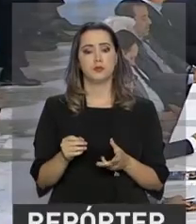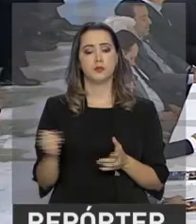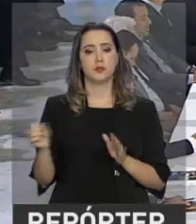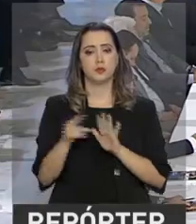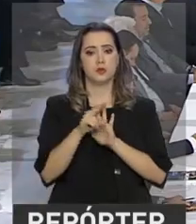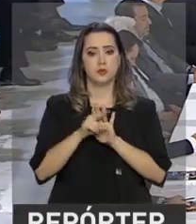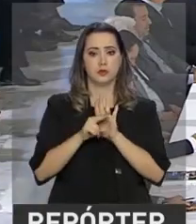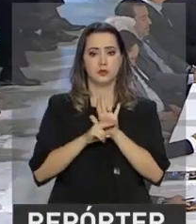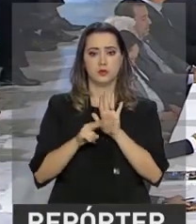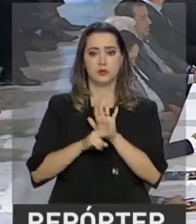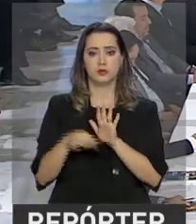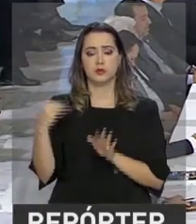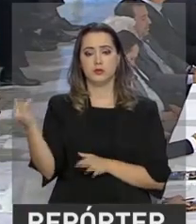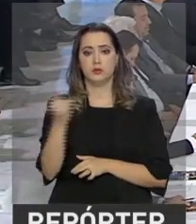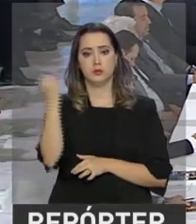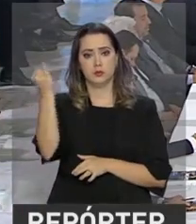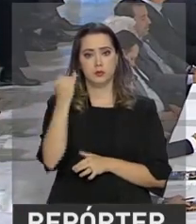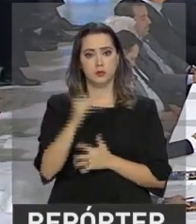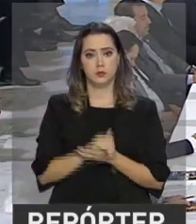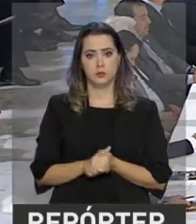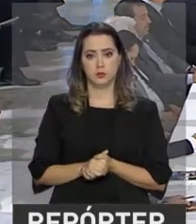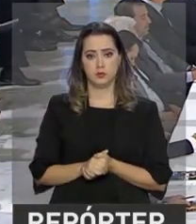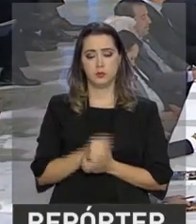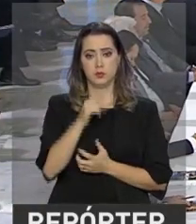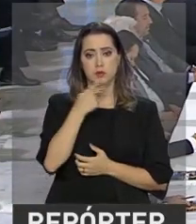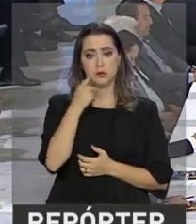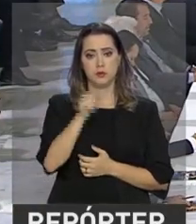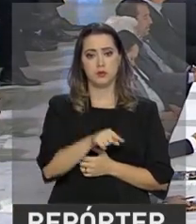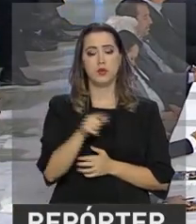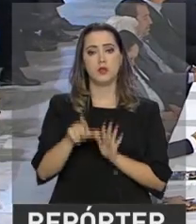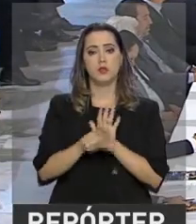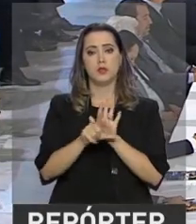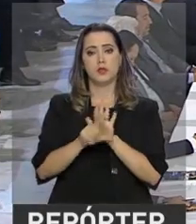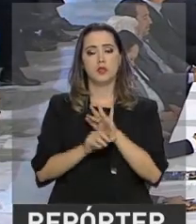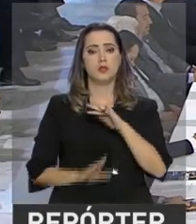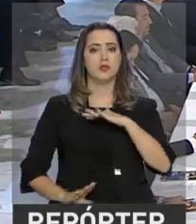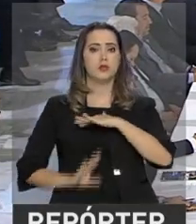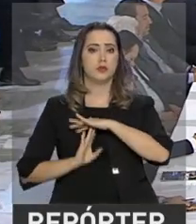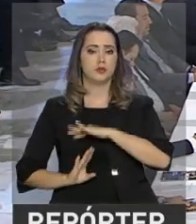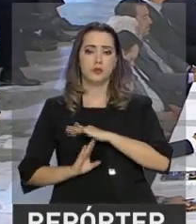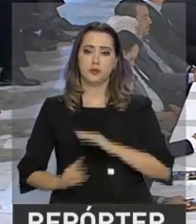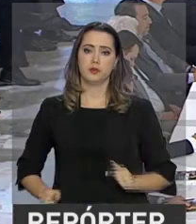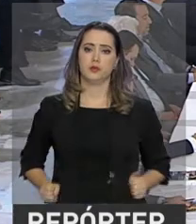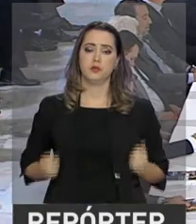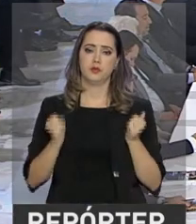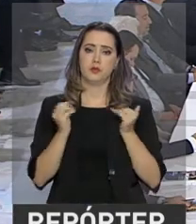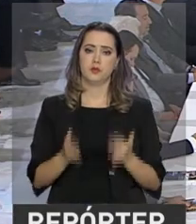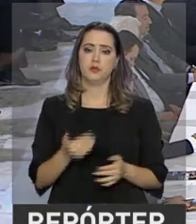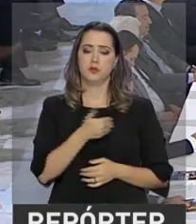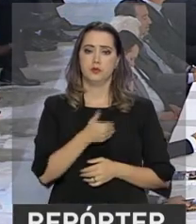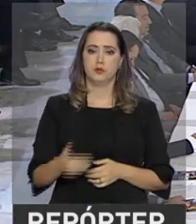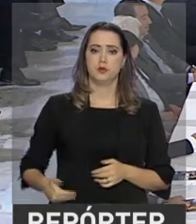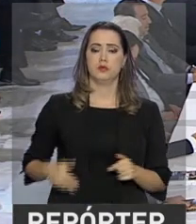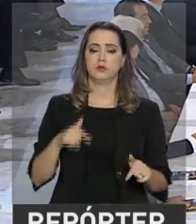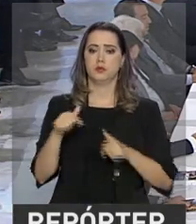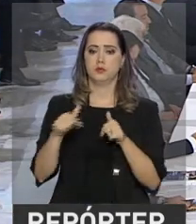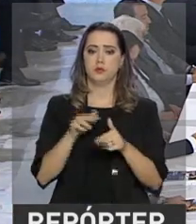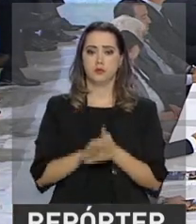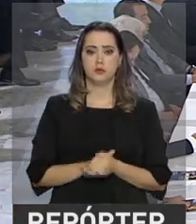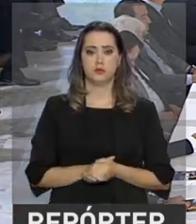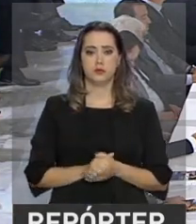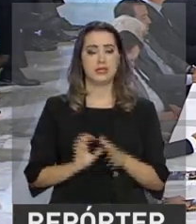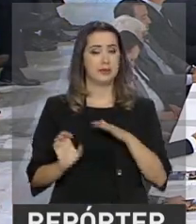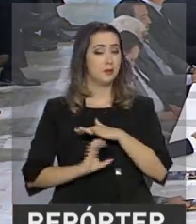reformas tiveram um papel fundamental, segundo o presidente. Ele destacou a reforma do teto dos gastos públicos e a trabalhista.